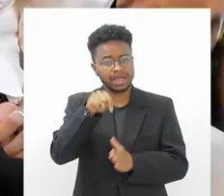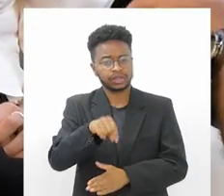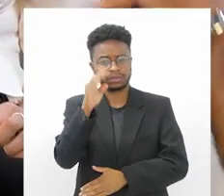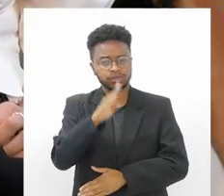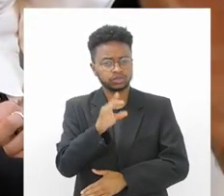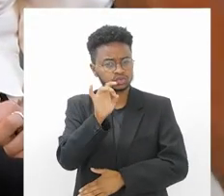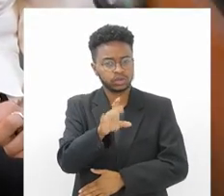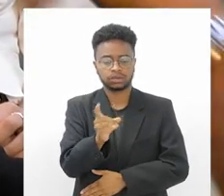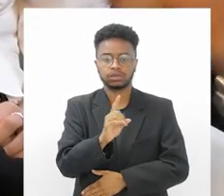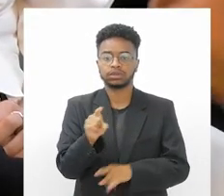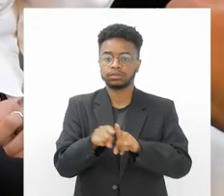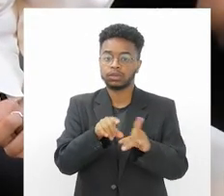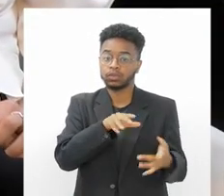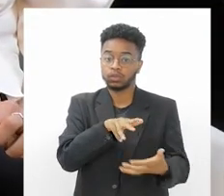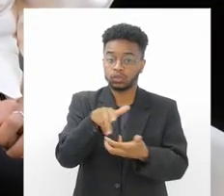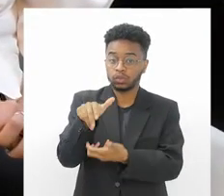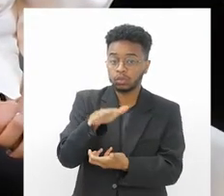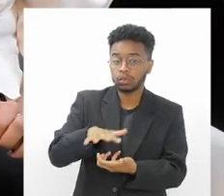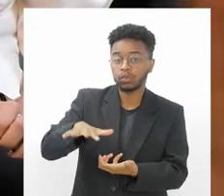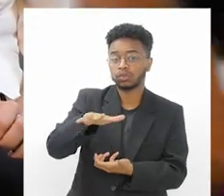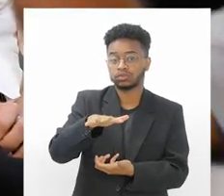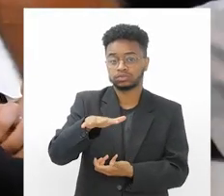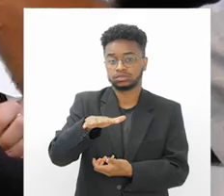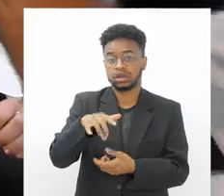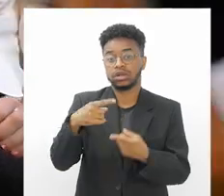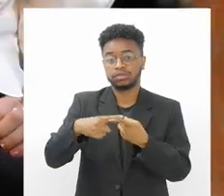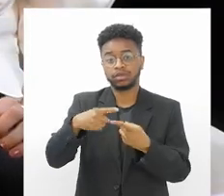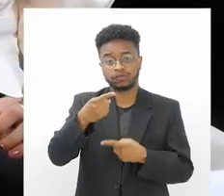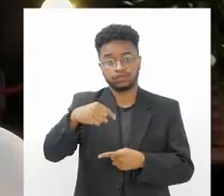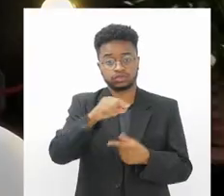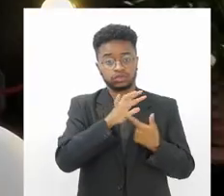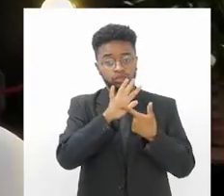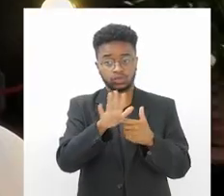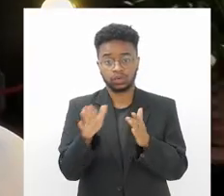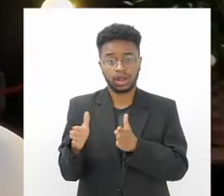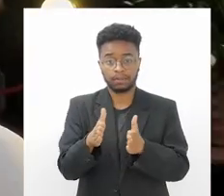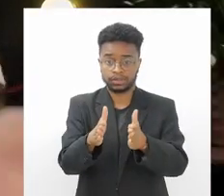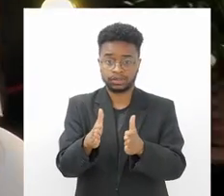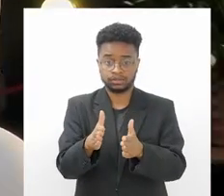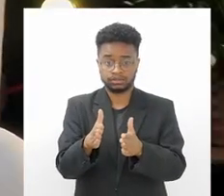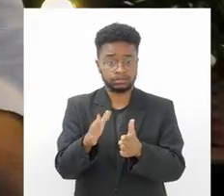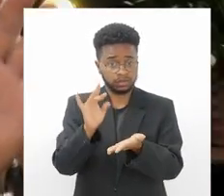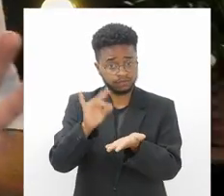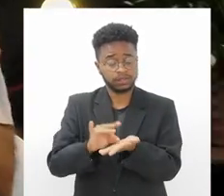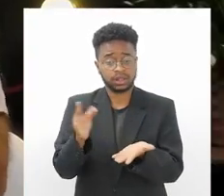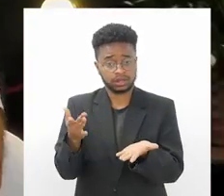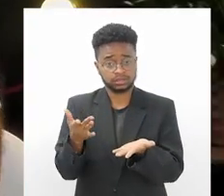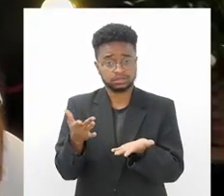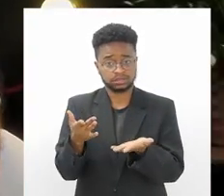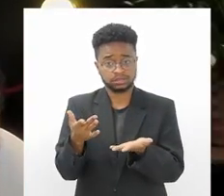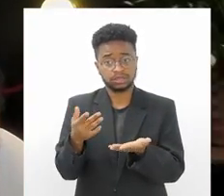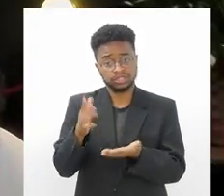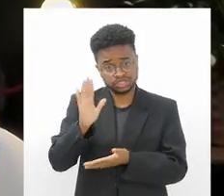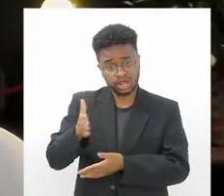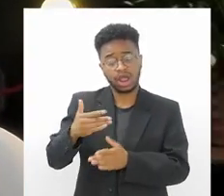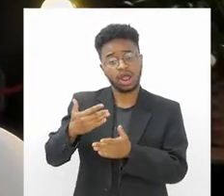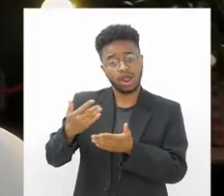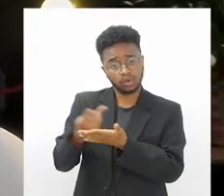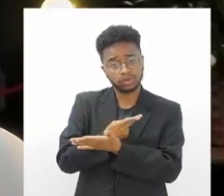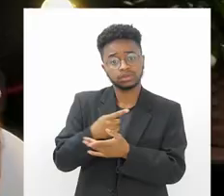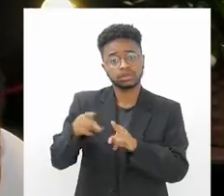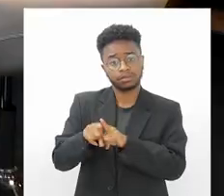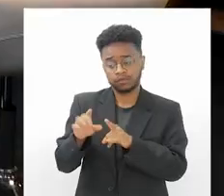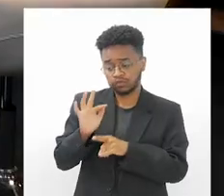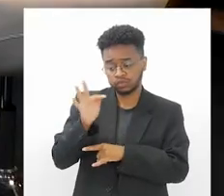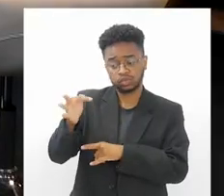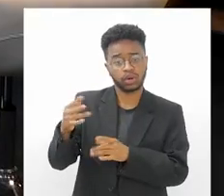só aqui do Brasil, do mundo inteiro. Sim. Vocês estão dando um norte. A vocês ciência estão... é fato, não tem discussão. Não tem discussão. Está acontecendo e vai